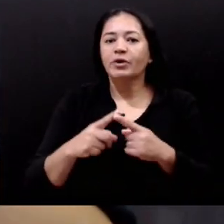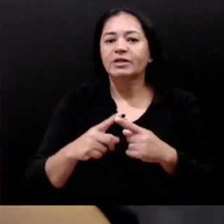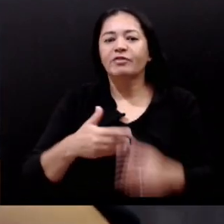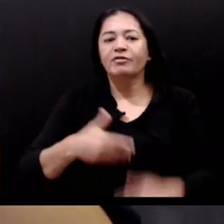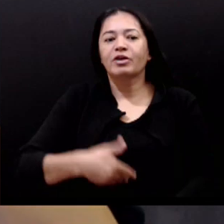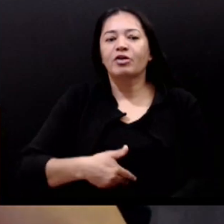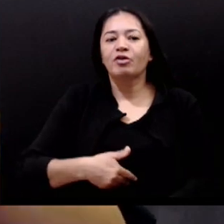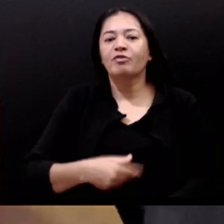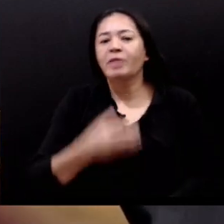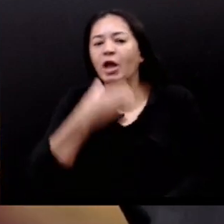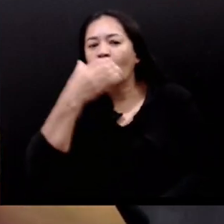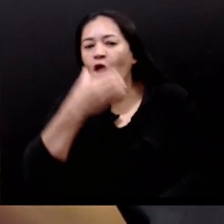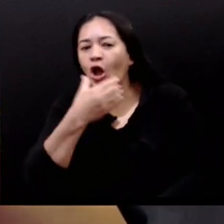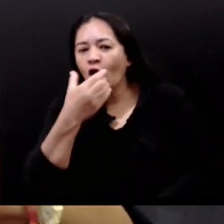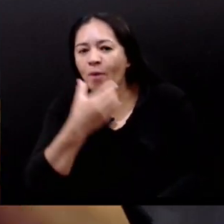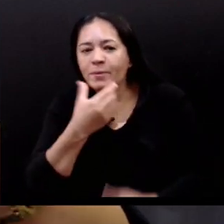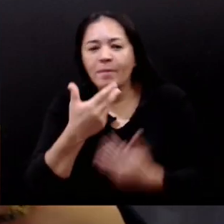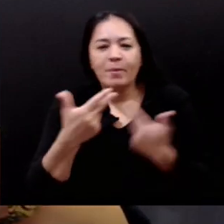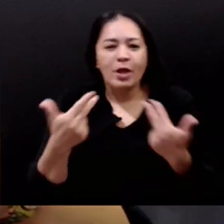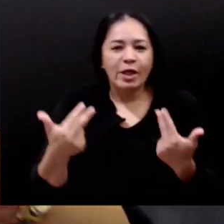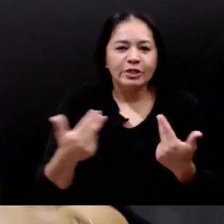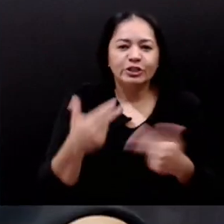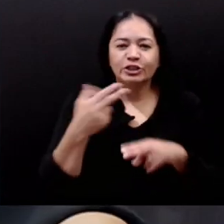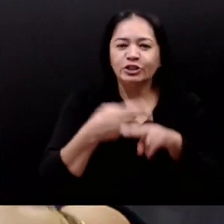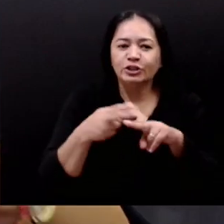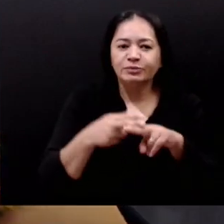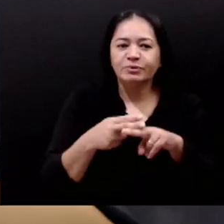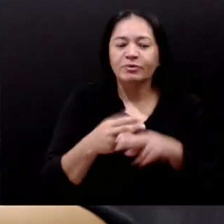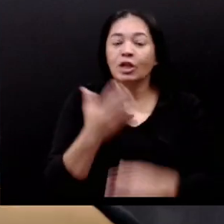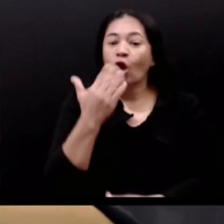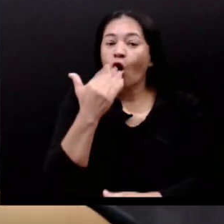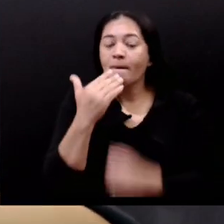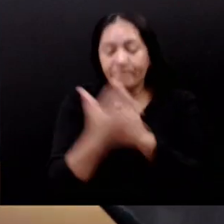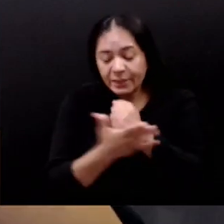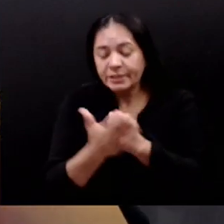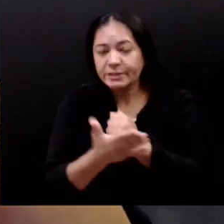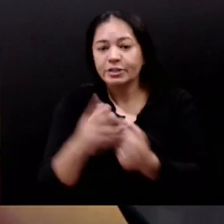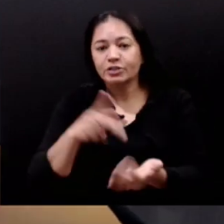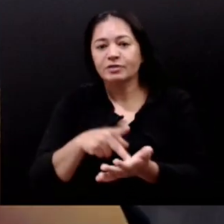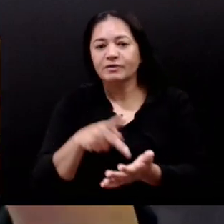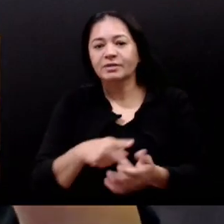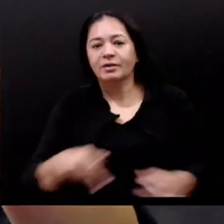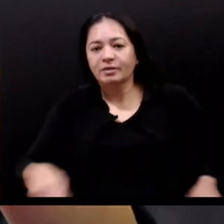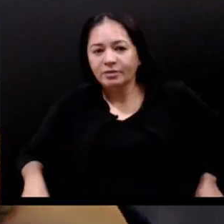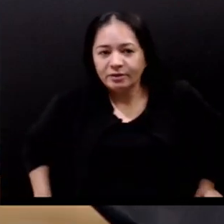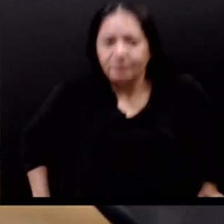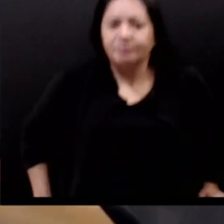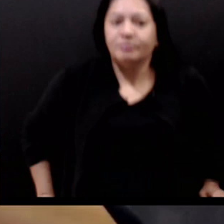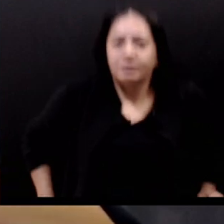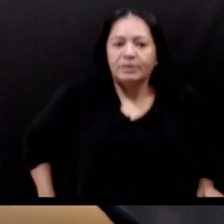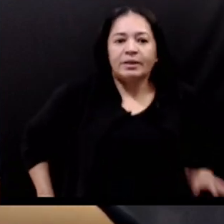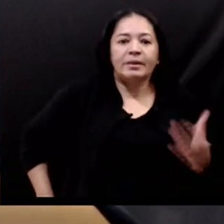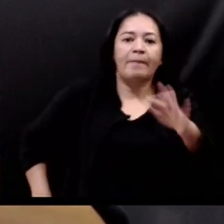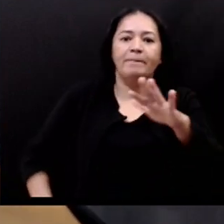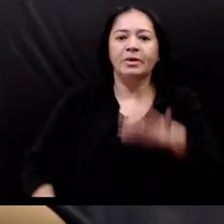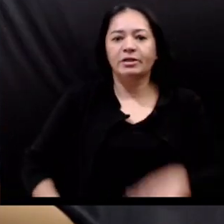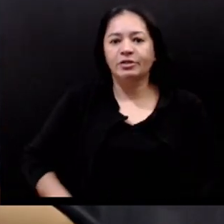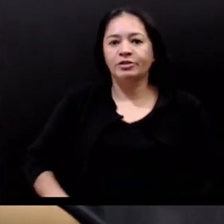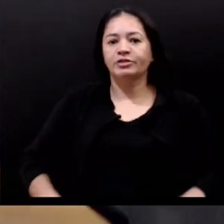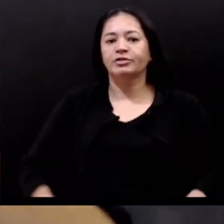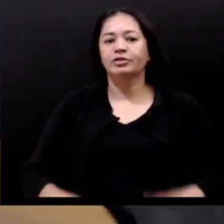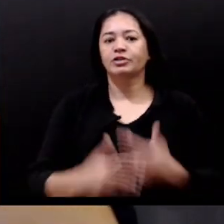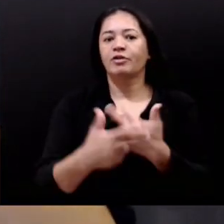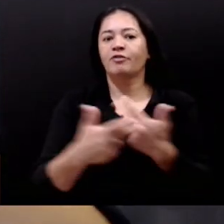chocolate. Isso aí. Então, comida na base, alimento mesmo na base, né. Depende de diversos fatores, da condição financeira da